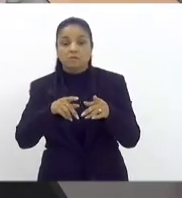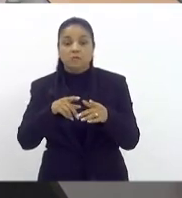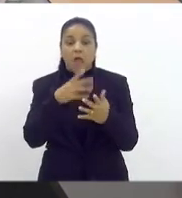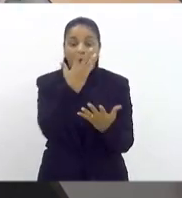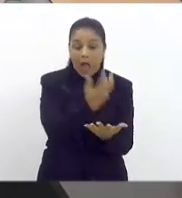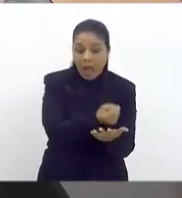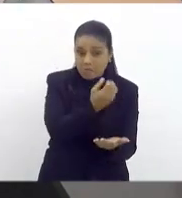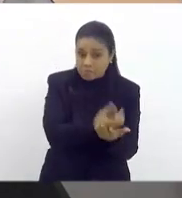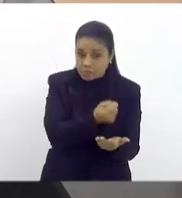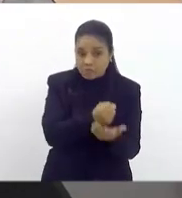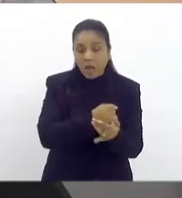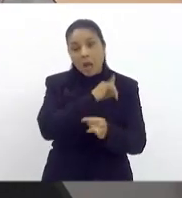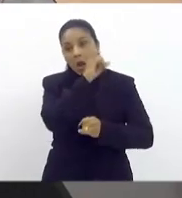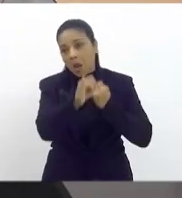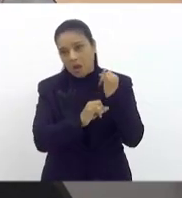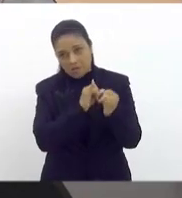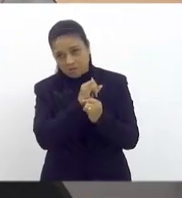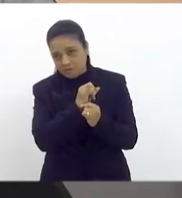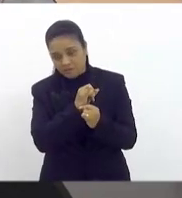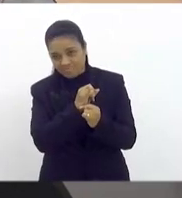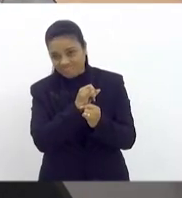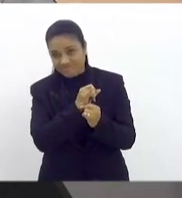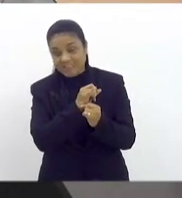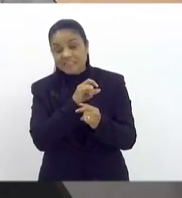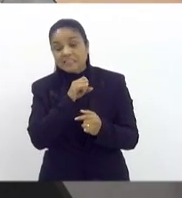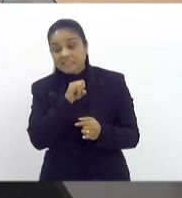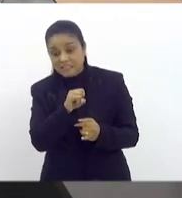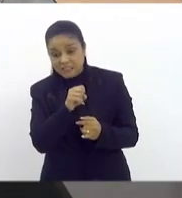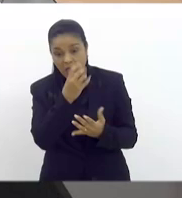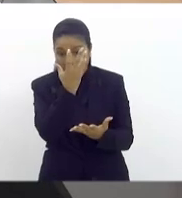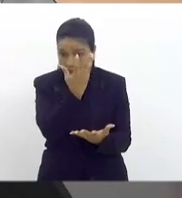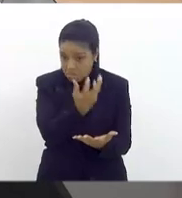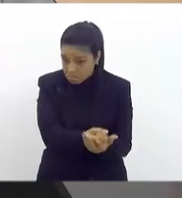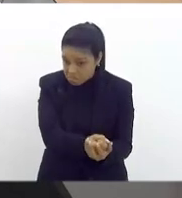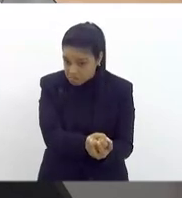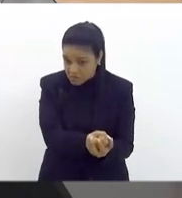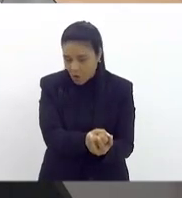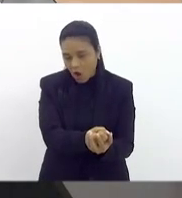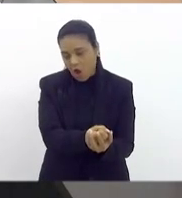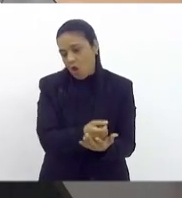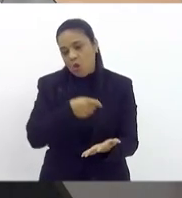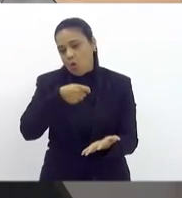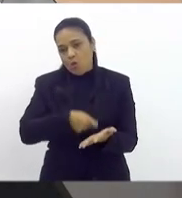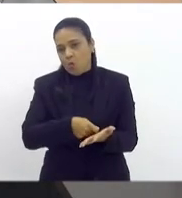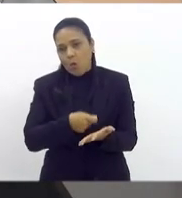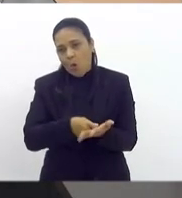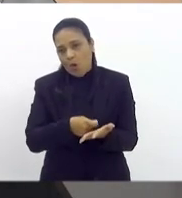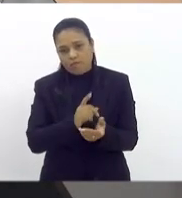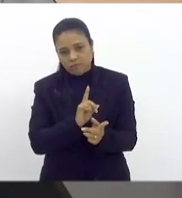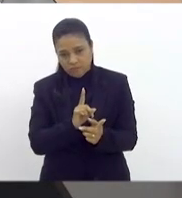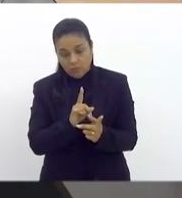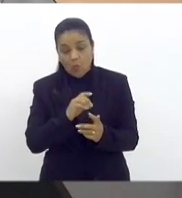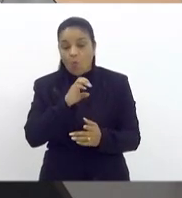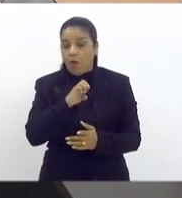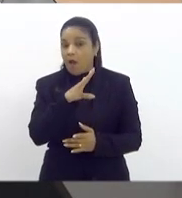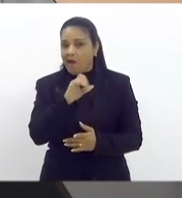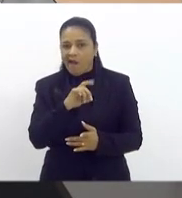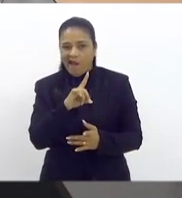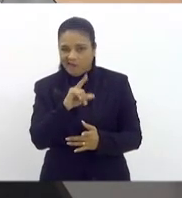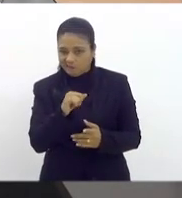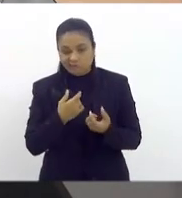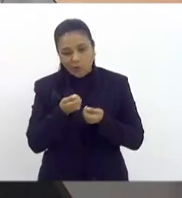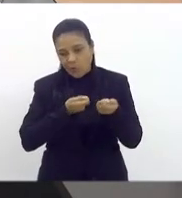na internet. Se você fizer download, ele não passa a ser cobrado, distribuído como o ECAD não tem controle sobre a